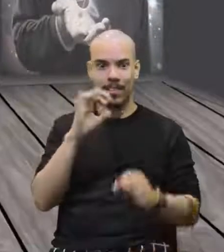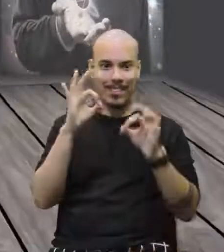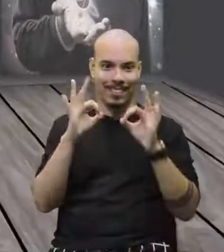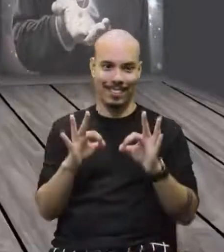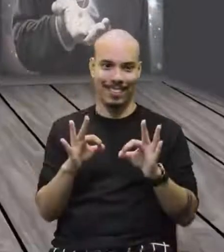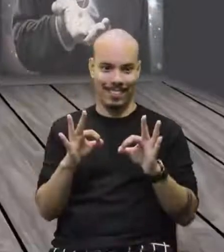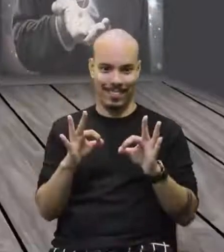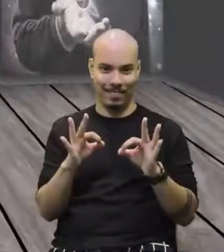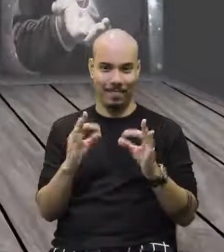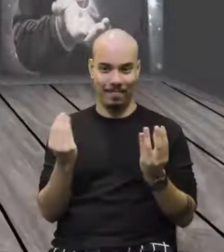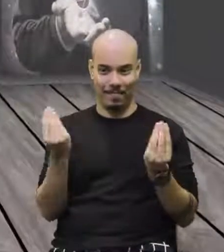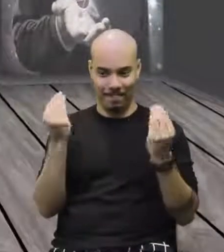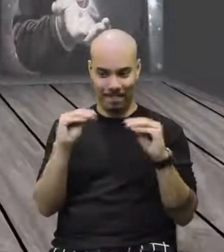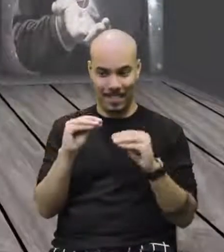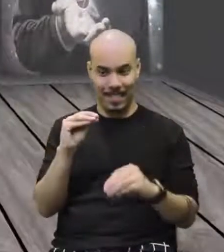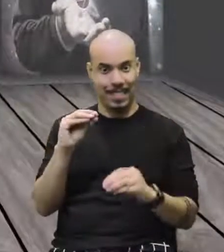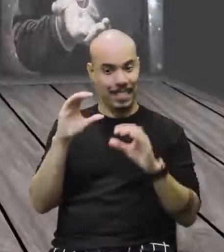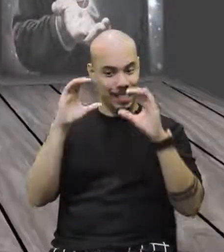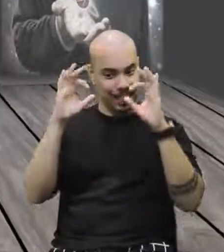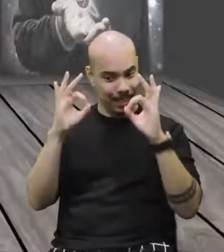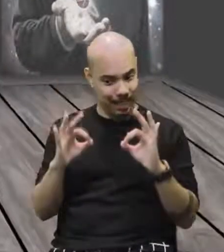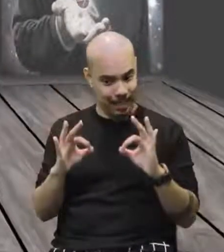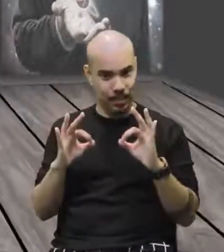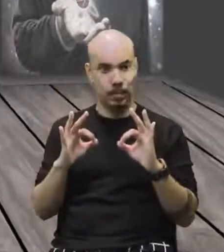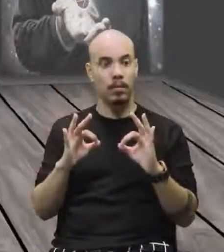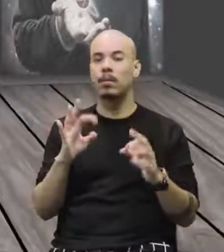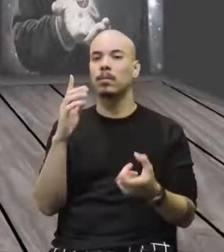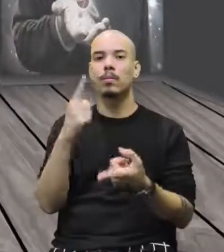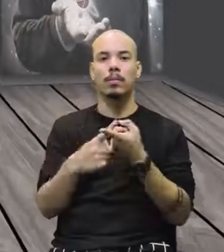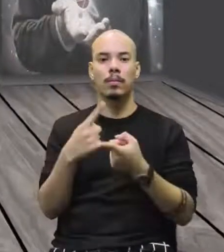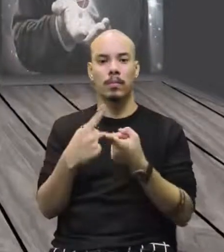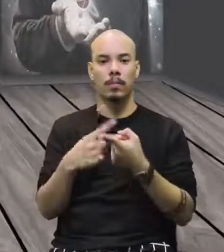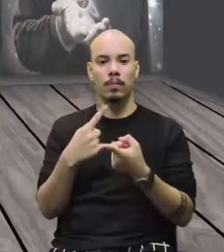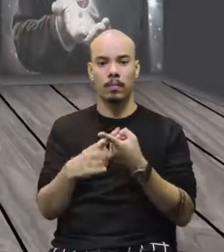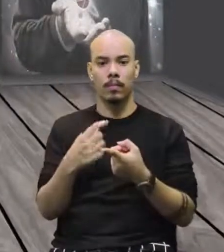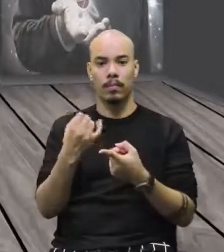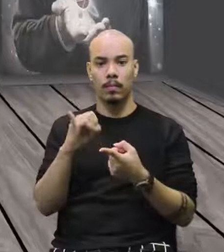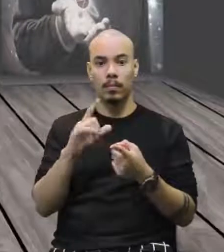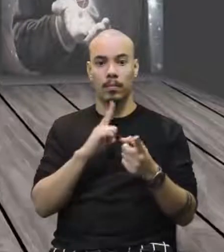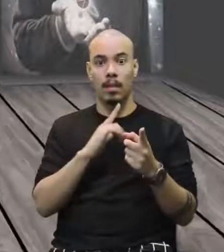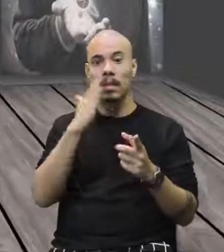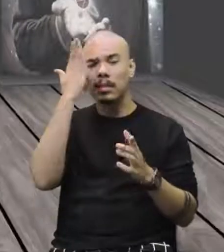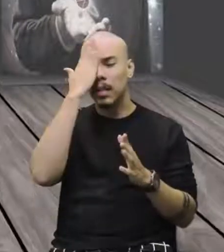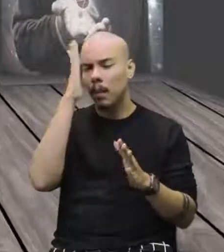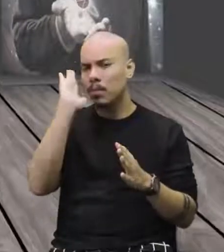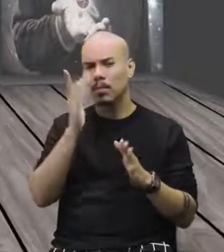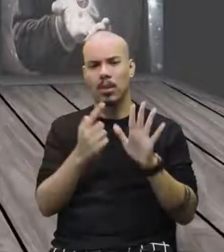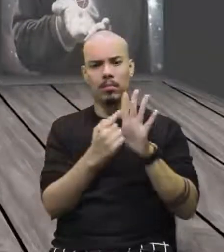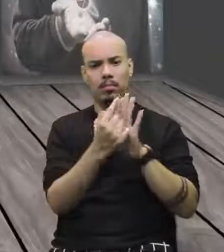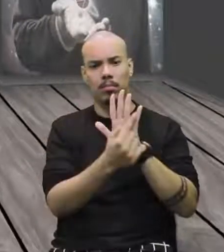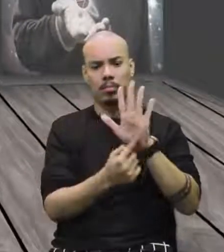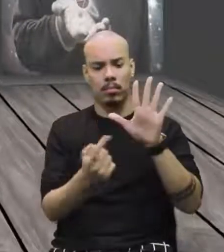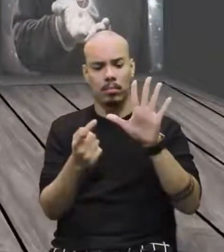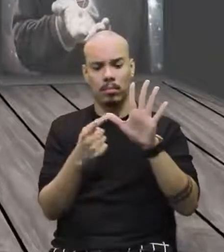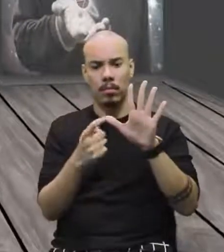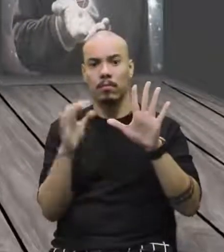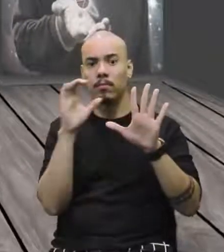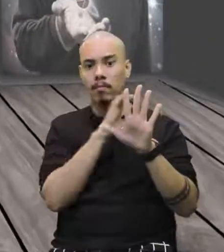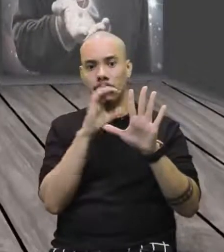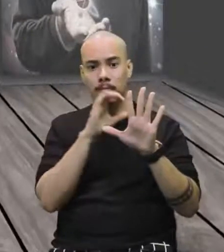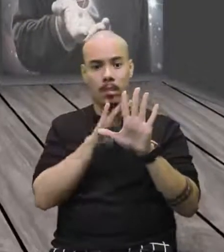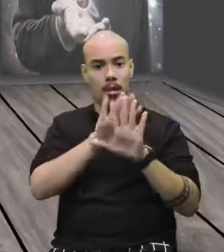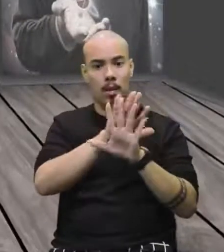né? Faltou a palavra certa. O que acontece? Okay. Ó, se você tem aqui, ó, velocidade e campo, você vê que vai para lá. Se